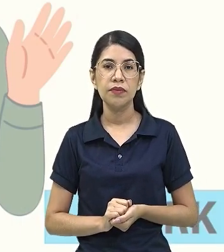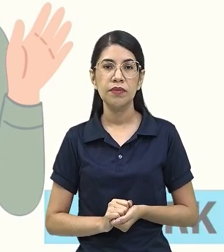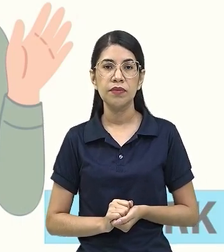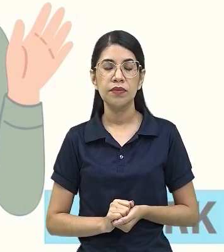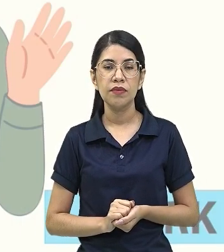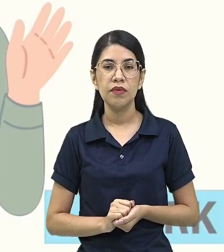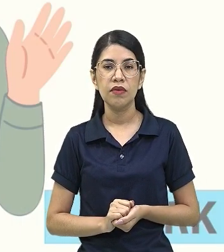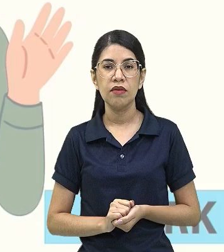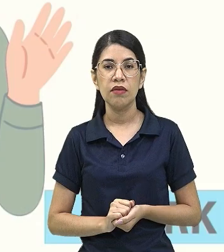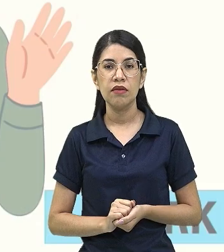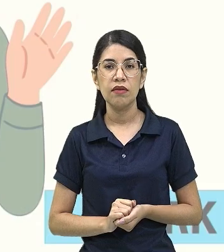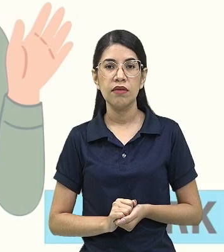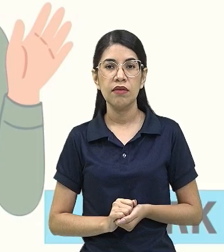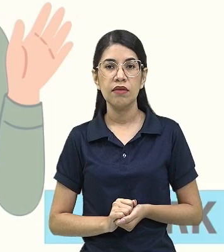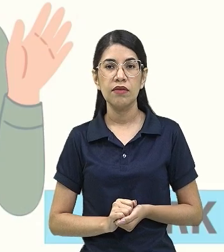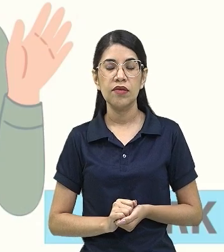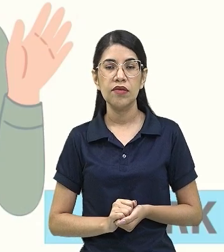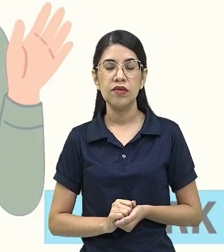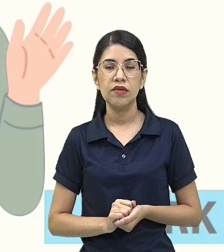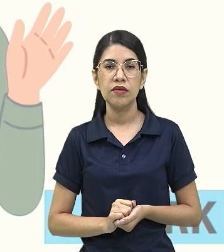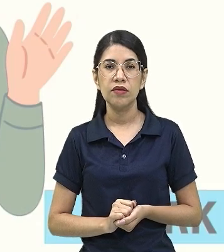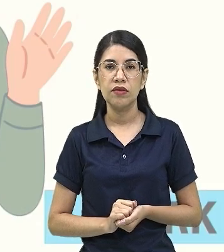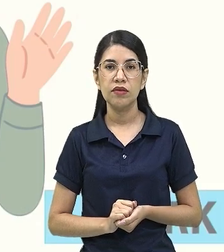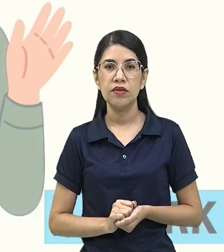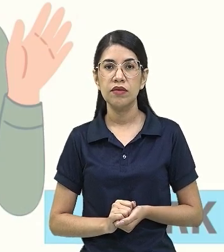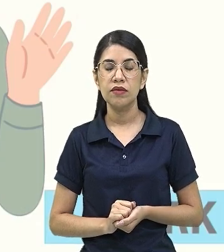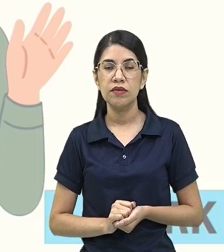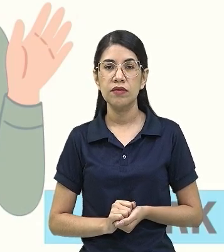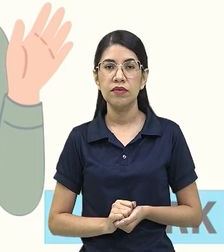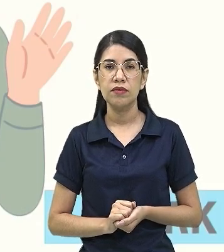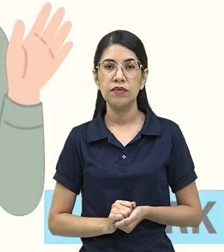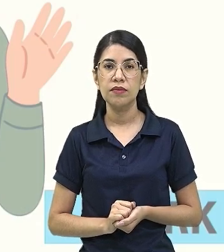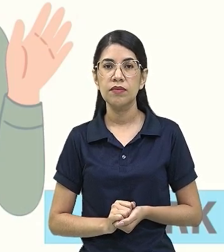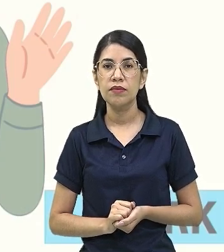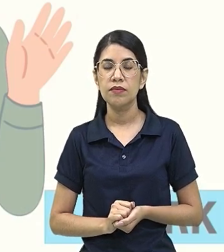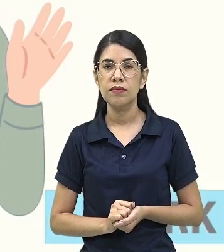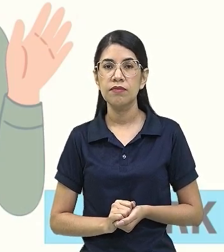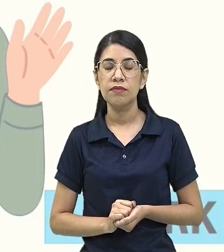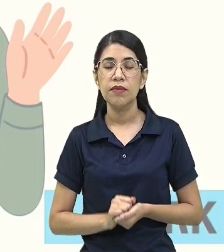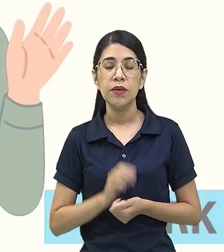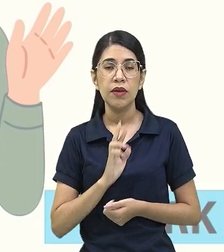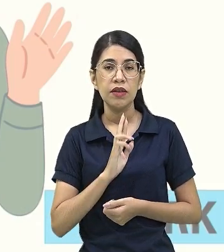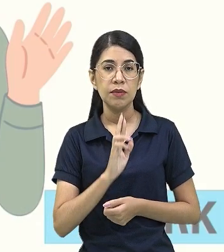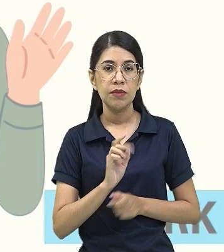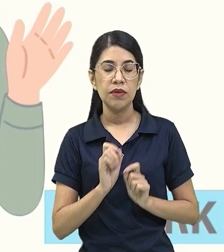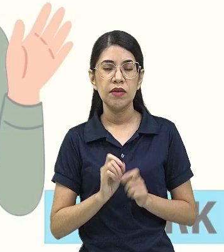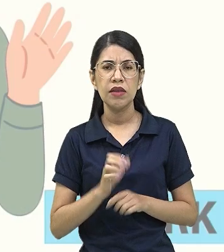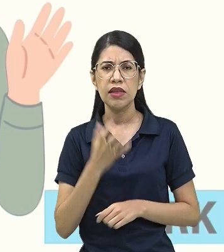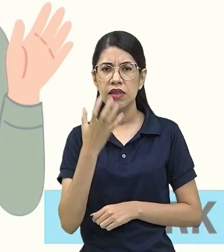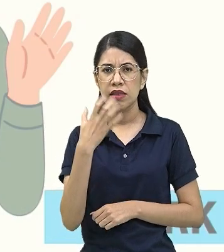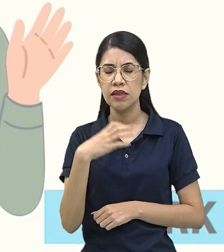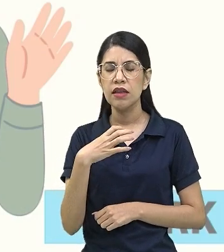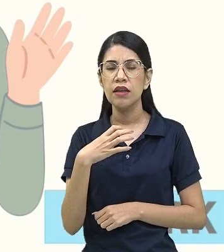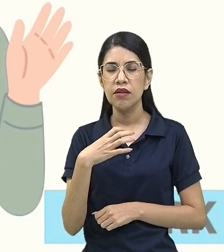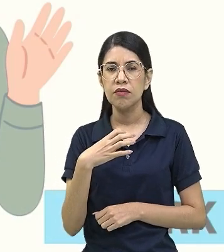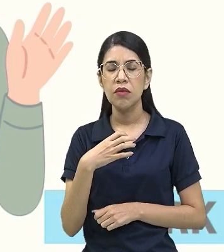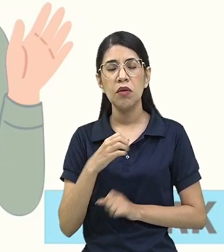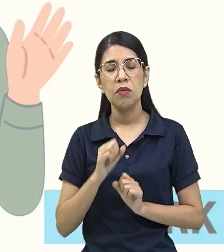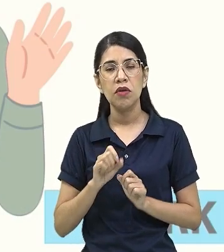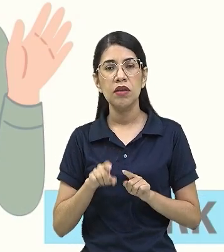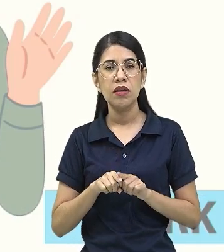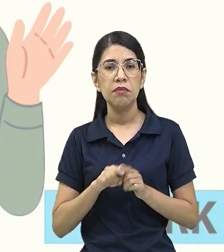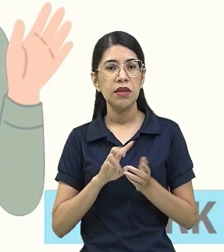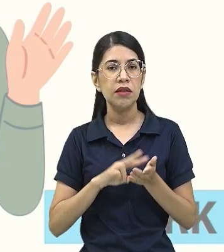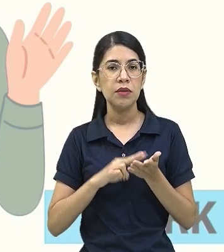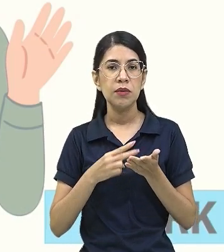so nice. I was playing football with my friends. Então ele diz, really? Sério? Né? A gente poderia traduzir o